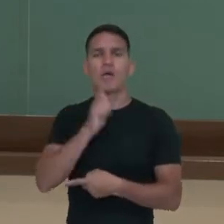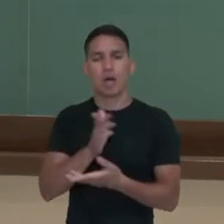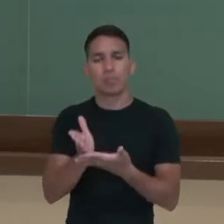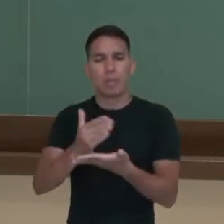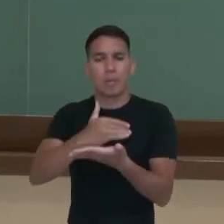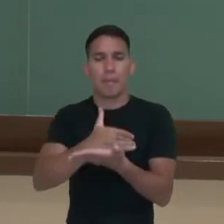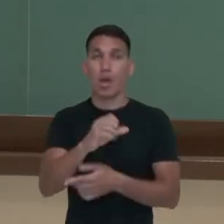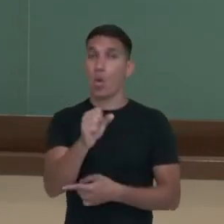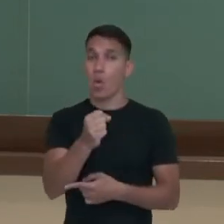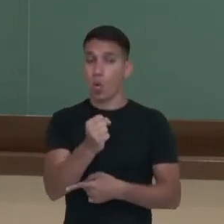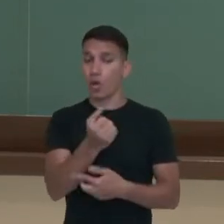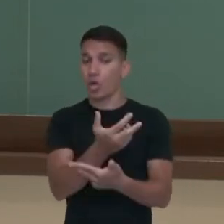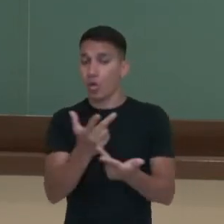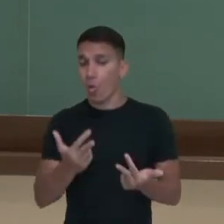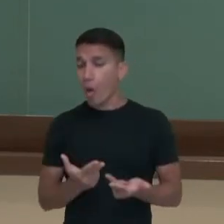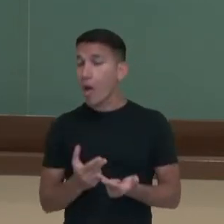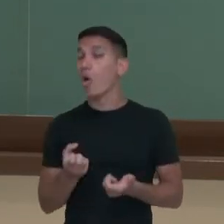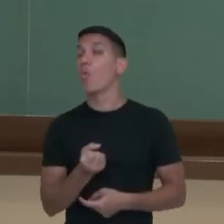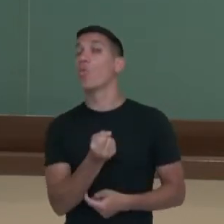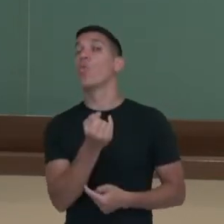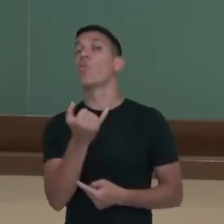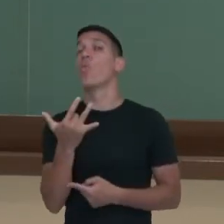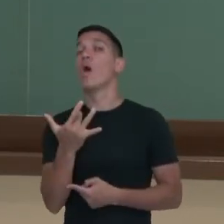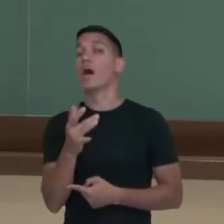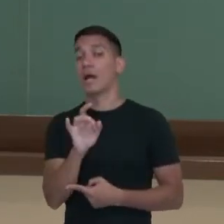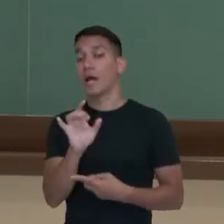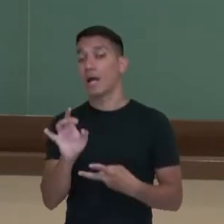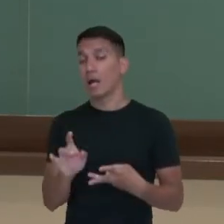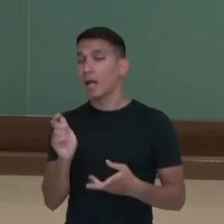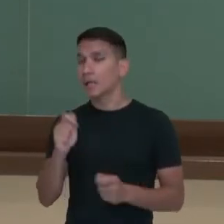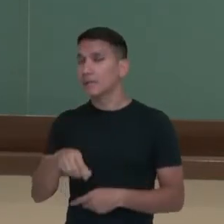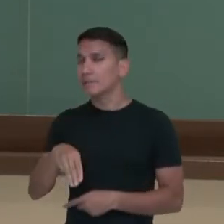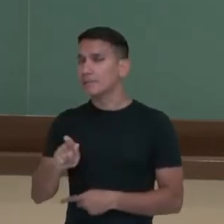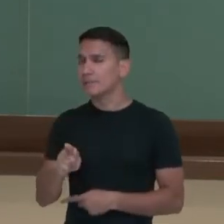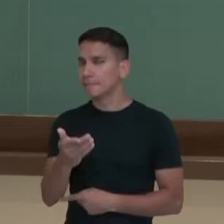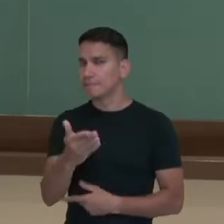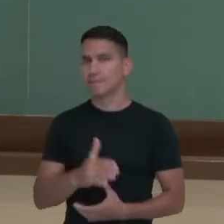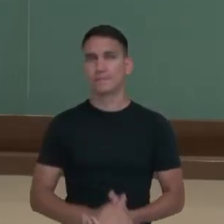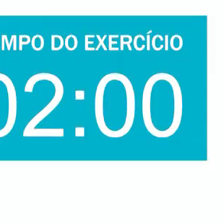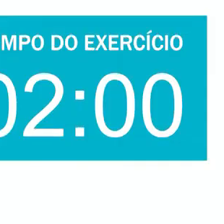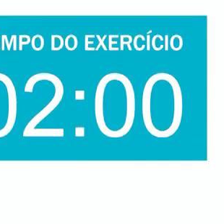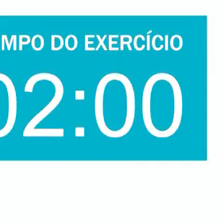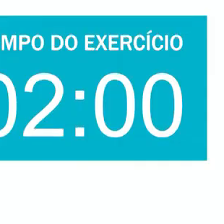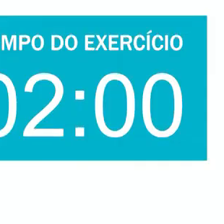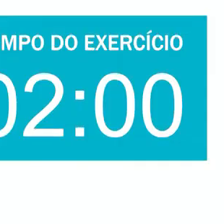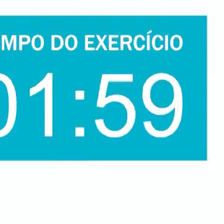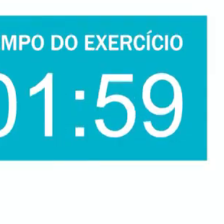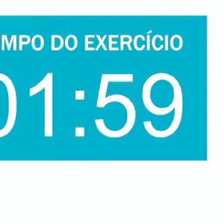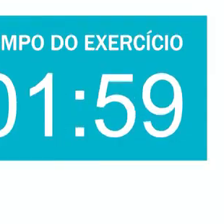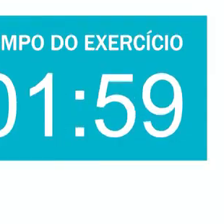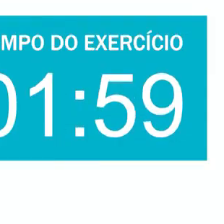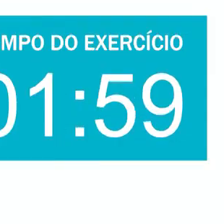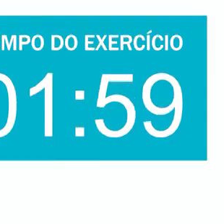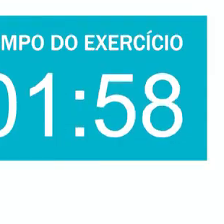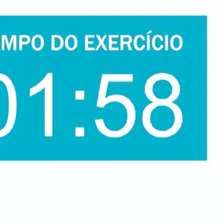iguais, quanto cada parte possui em miligramas? Agora é com vocês.